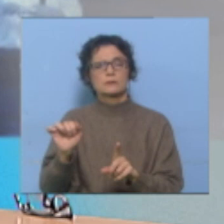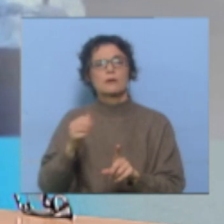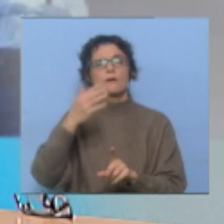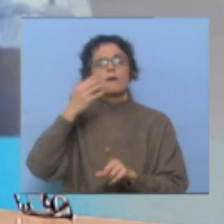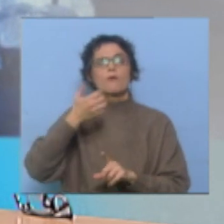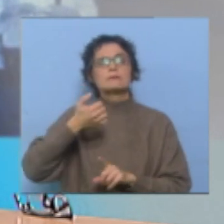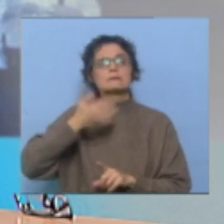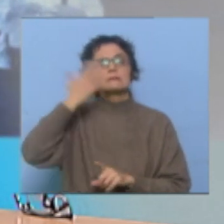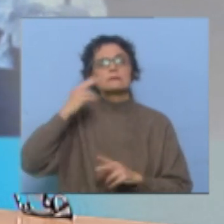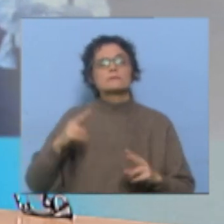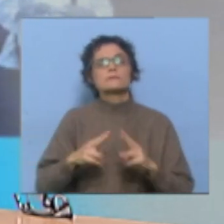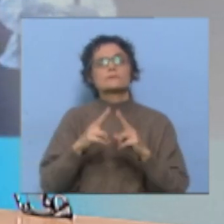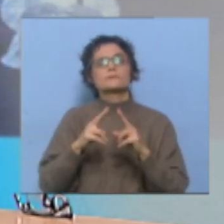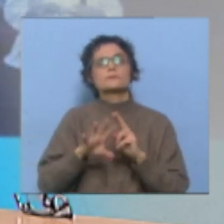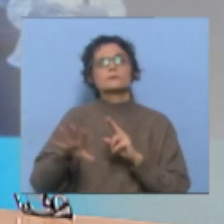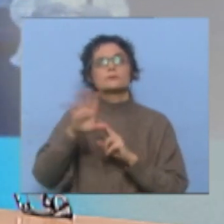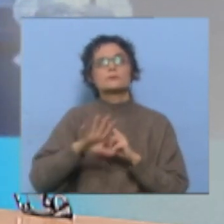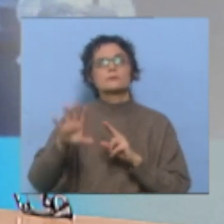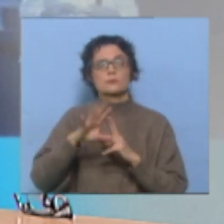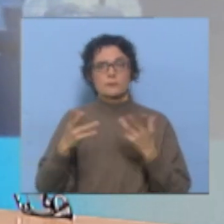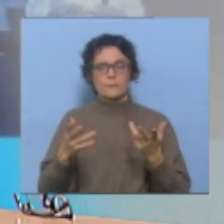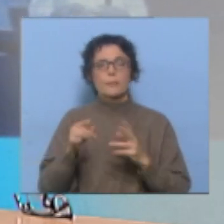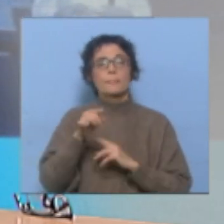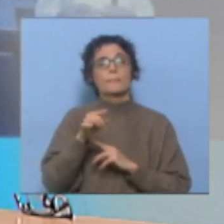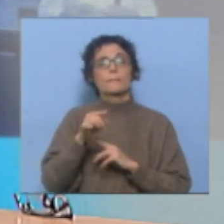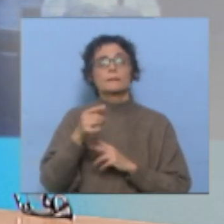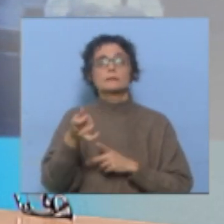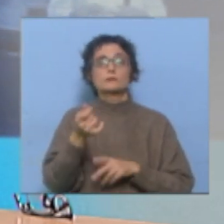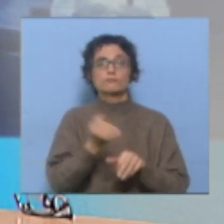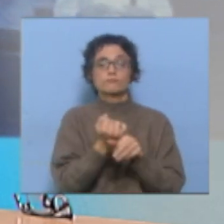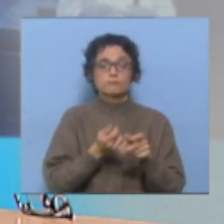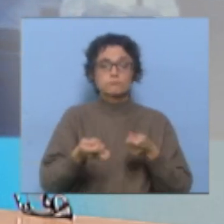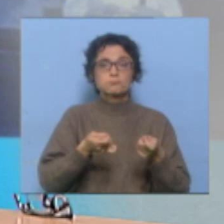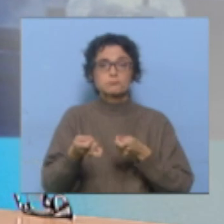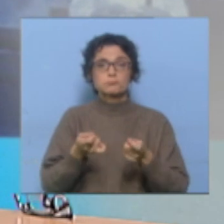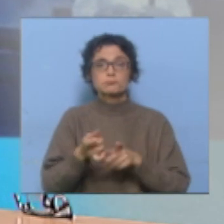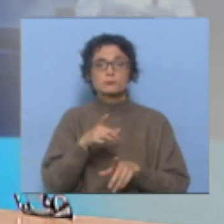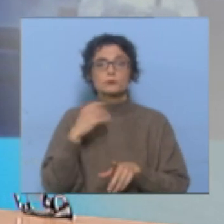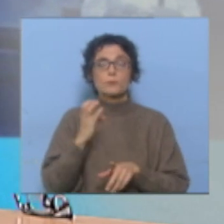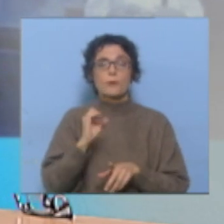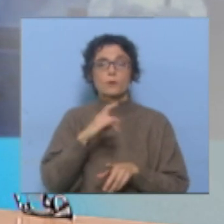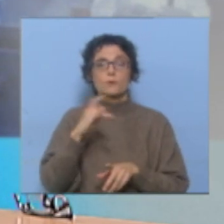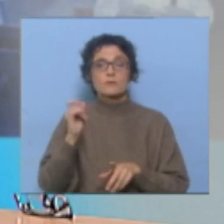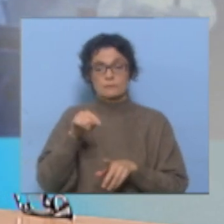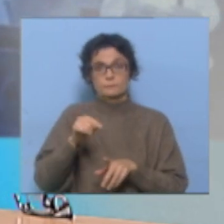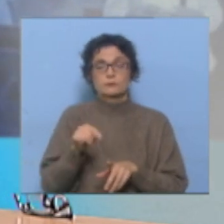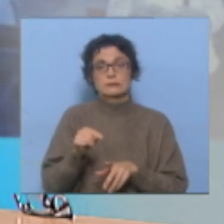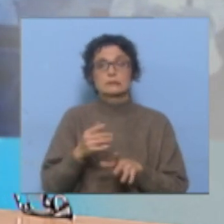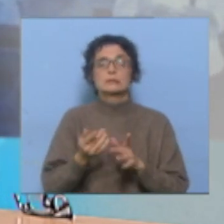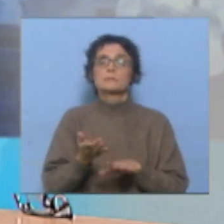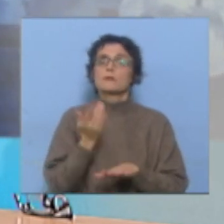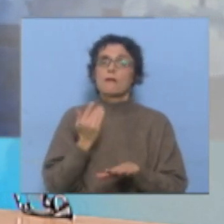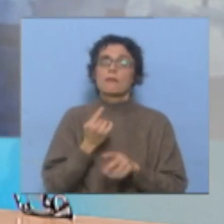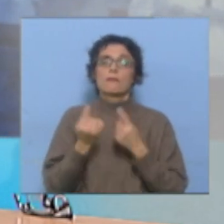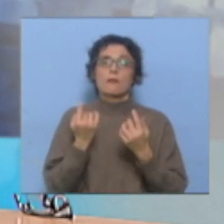Pastoral Penitenciária. Um serviço coordenado pelo Padre João Gonçalves, que está hoje conosco e com quem falaremos depois de